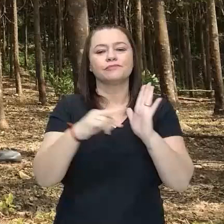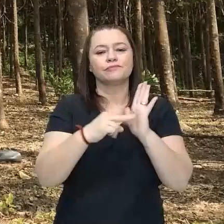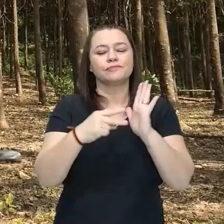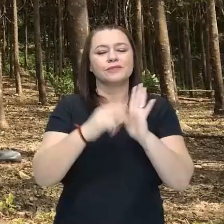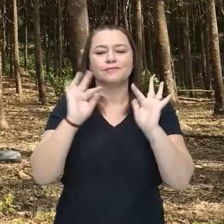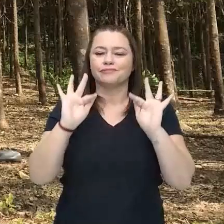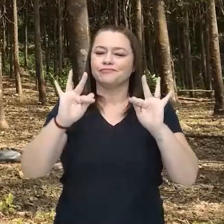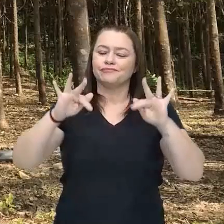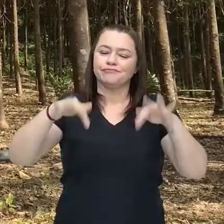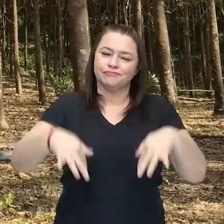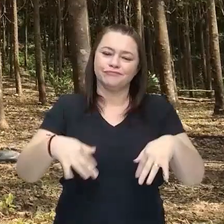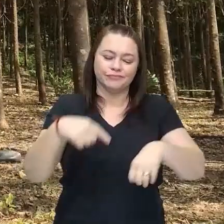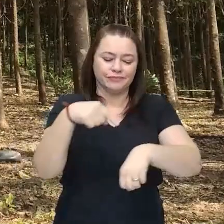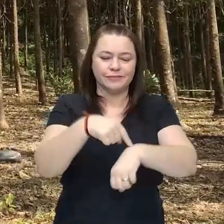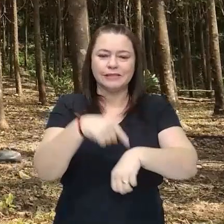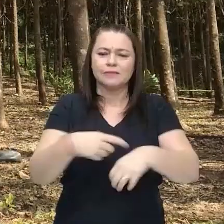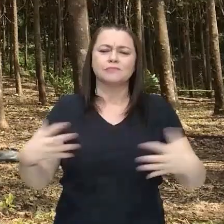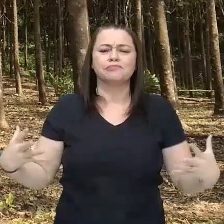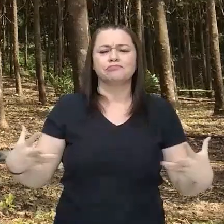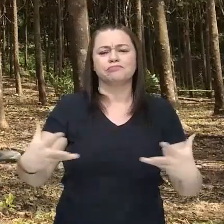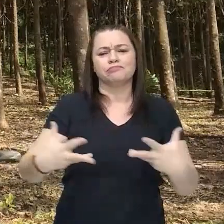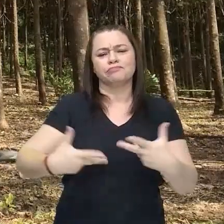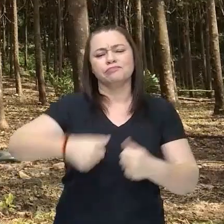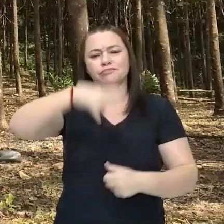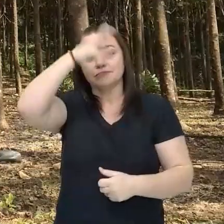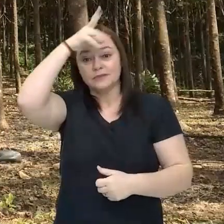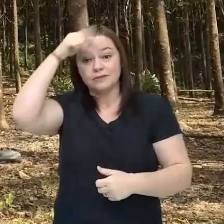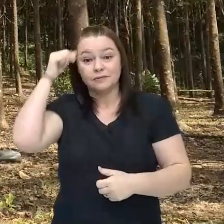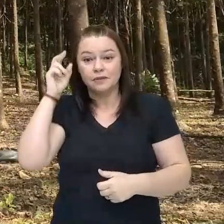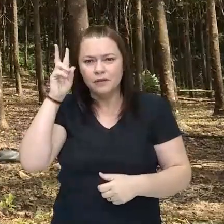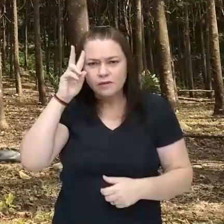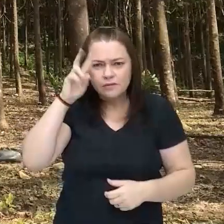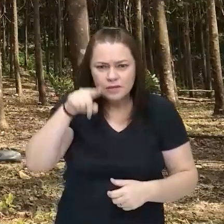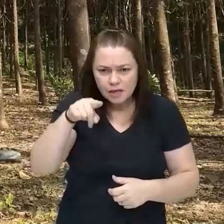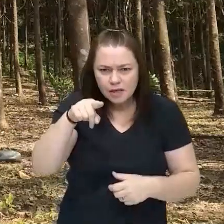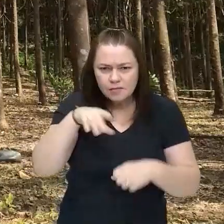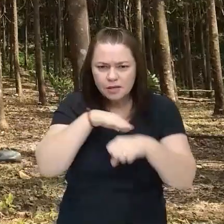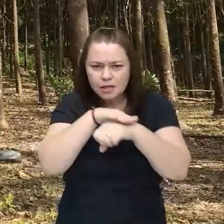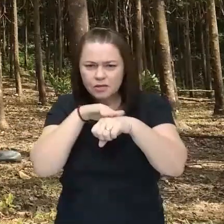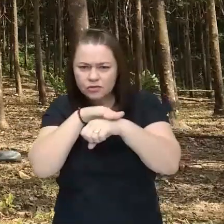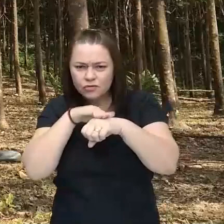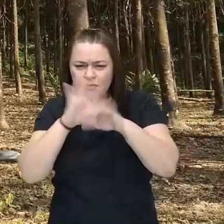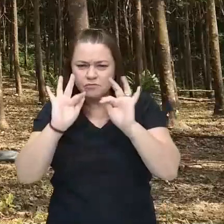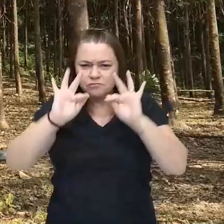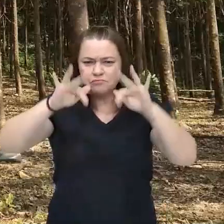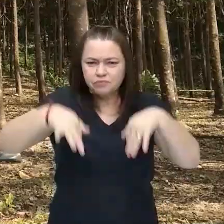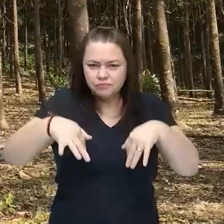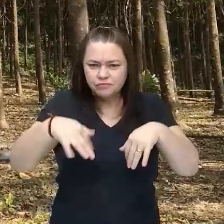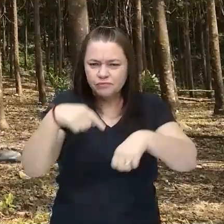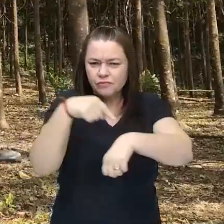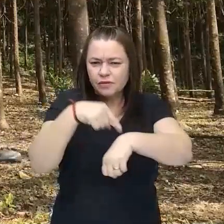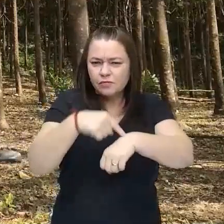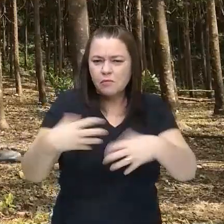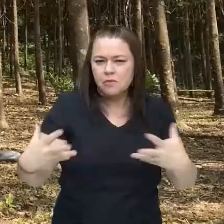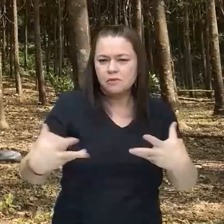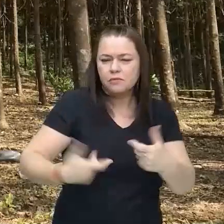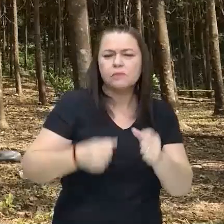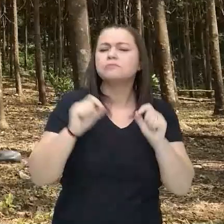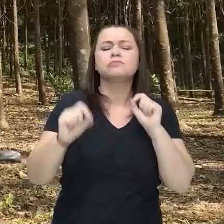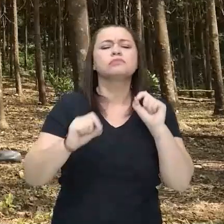nosso tempo de glória. Você lembra que a gente falou agora sobre o fim da Belle Époque e como isso